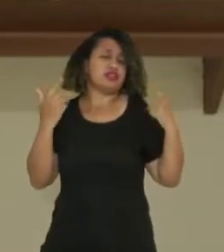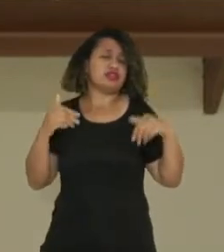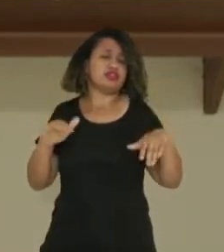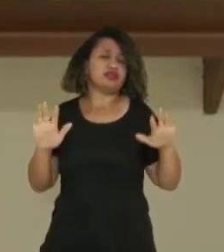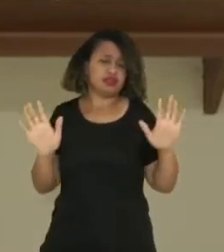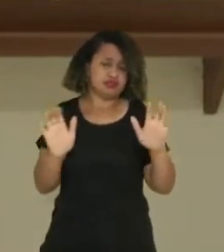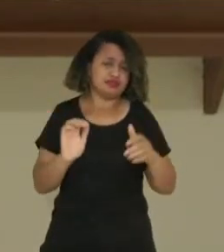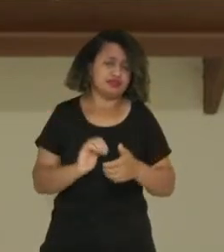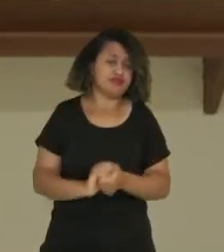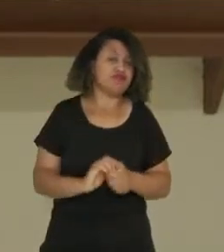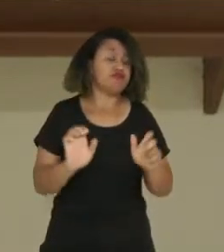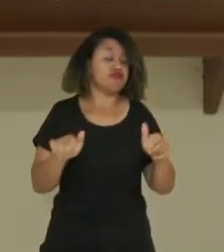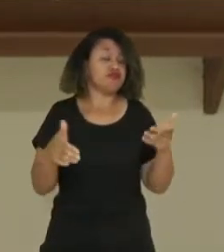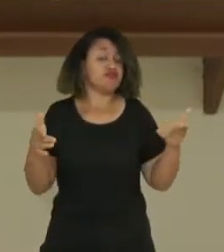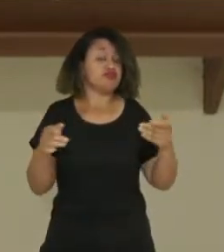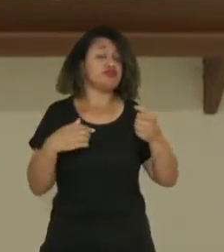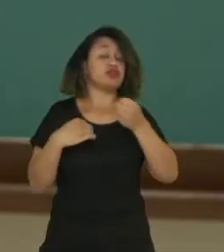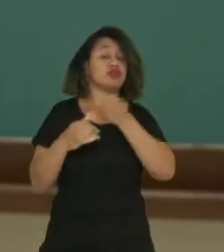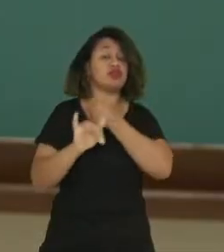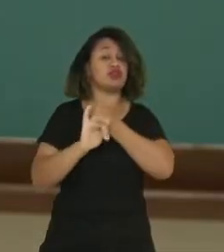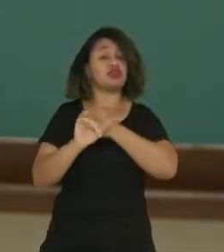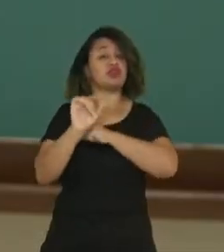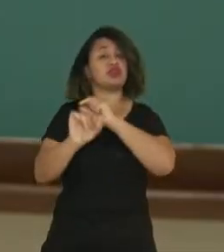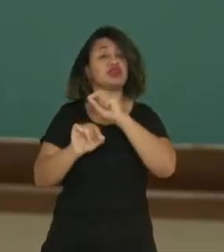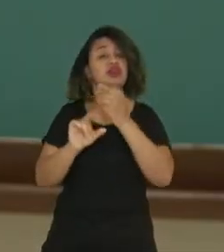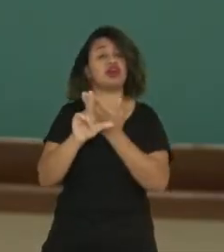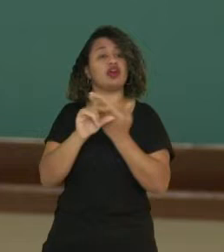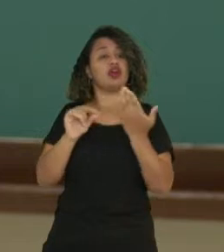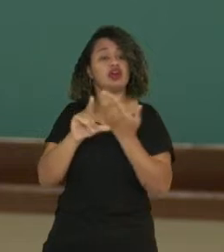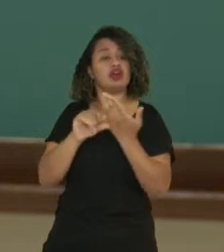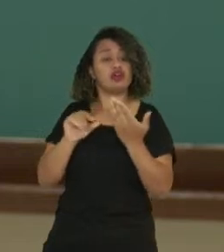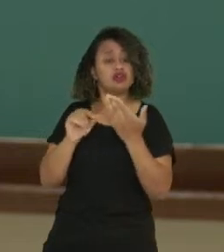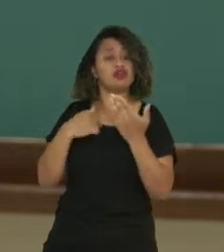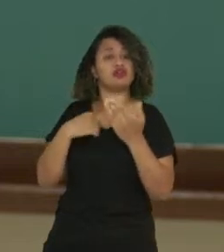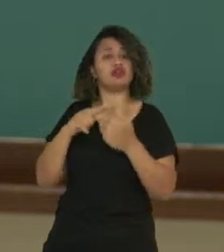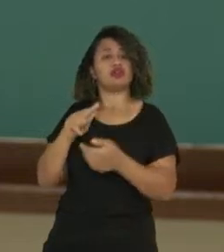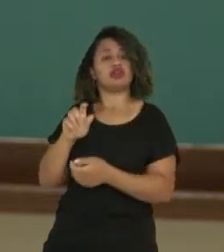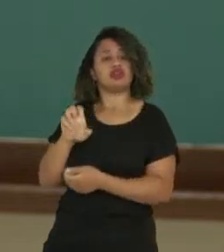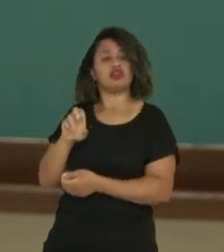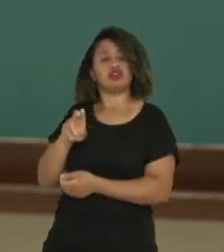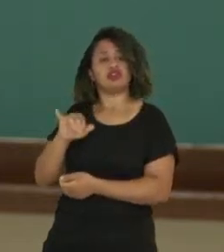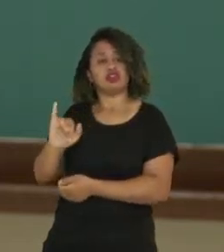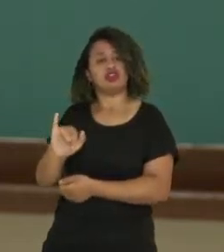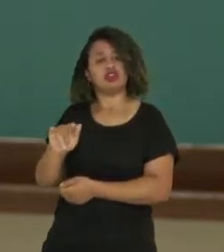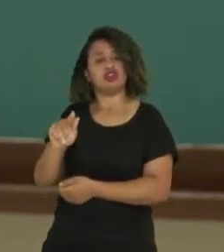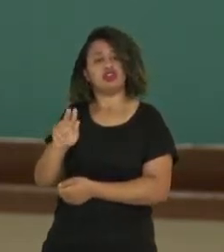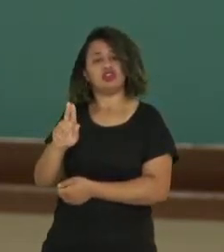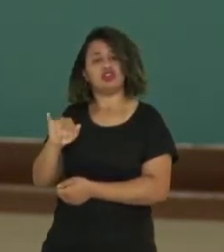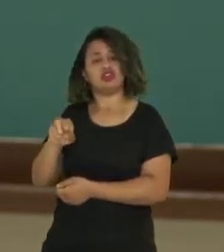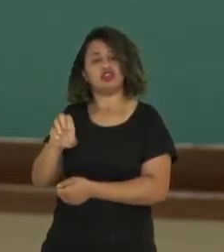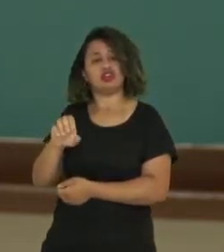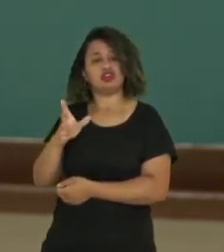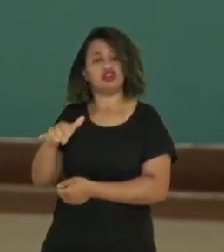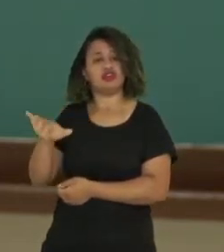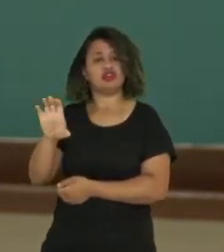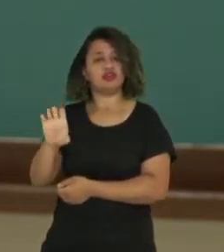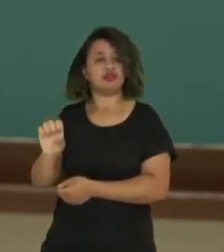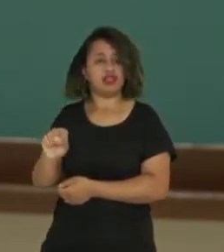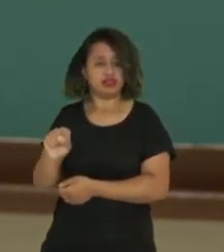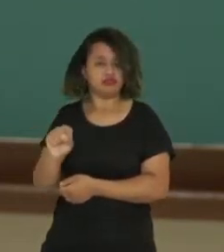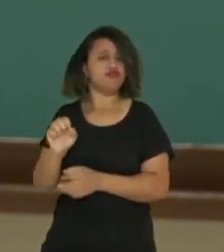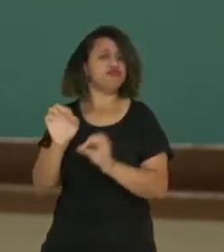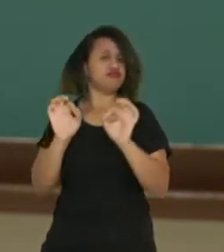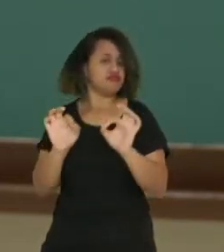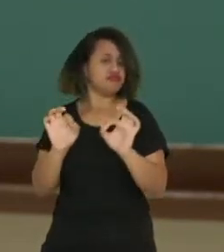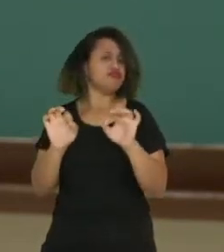A crônica em questão é da nossa querida autora Geni Guimarães, Leite do peito. Então